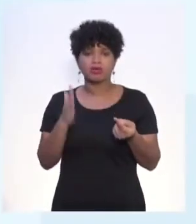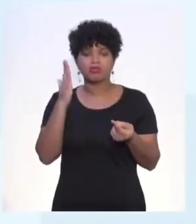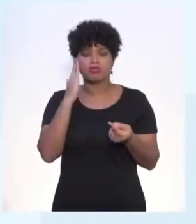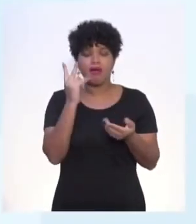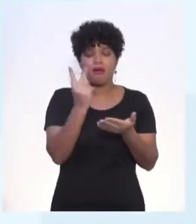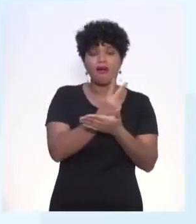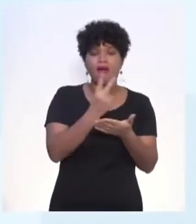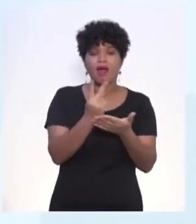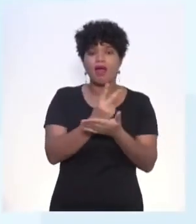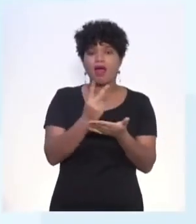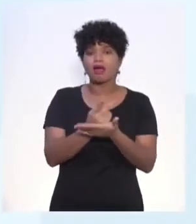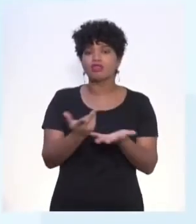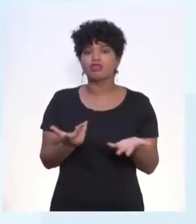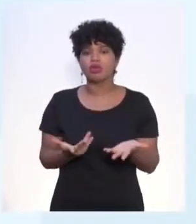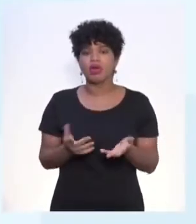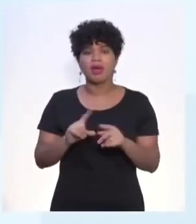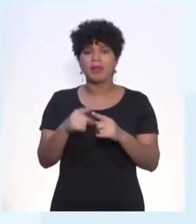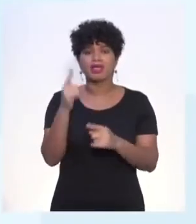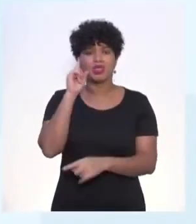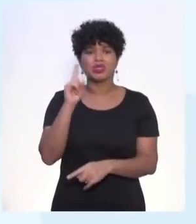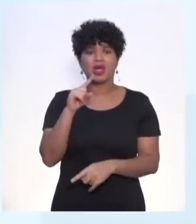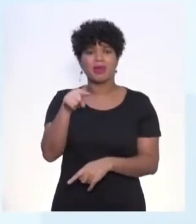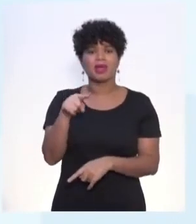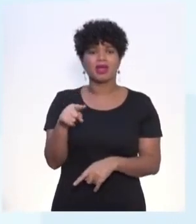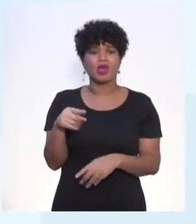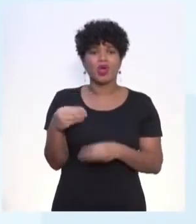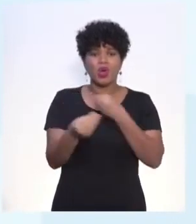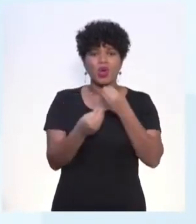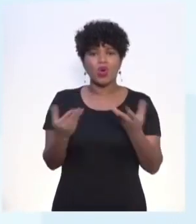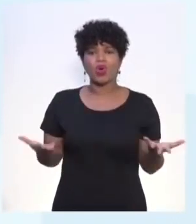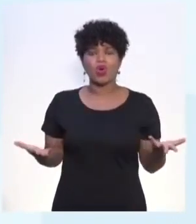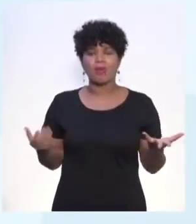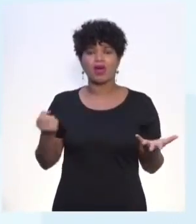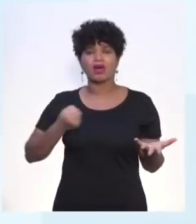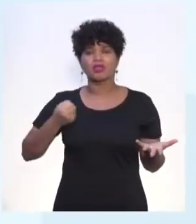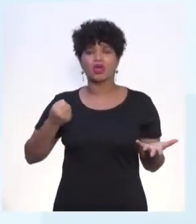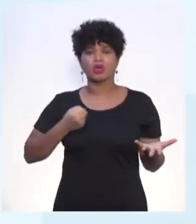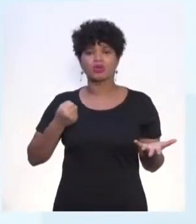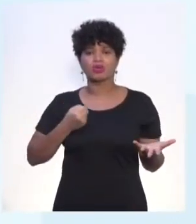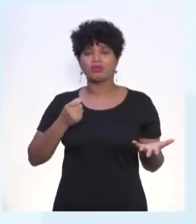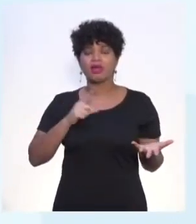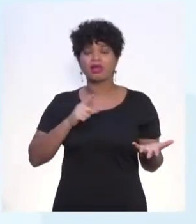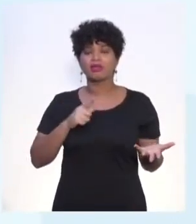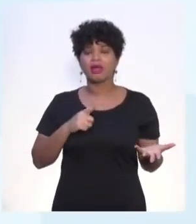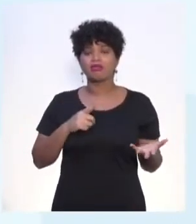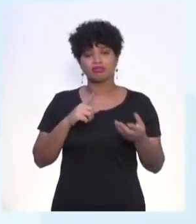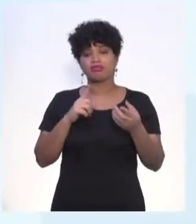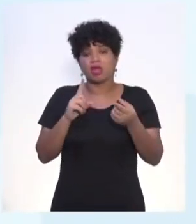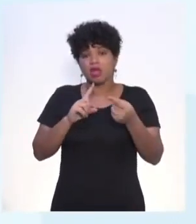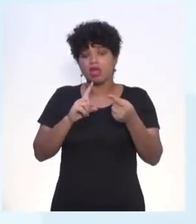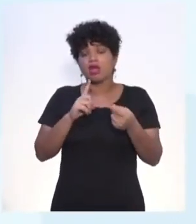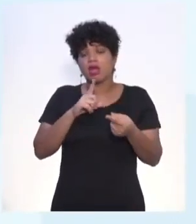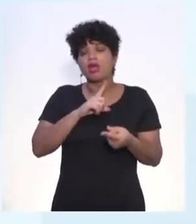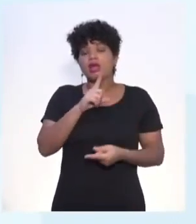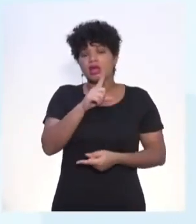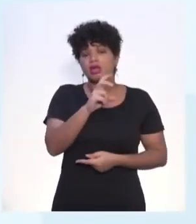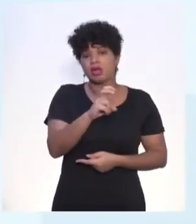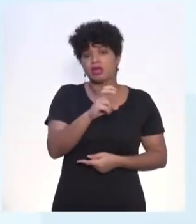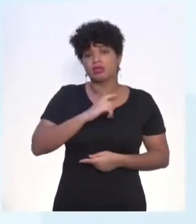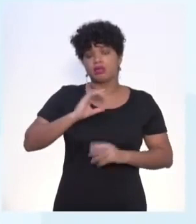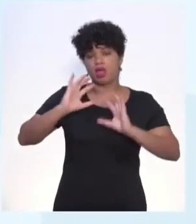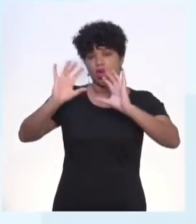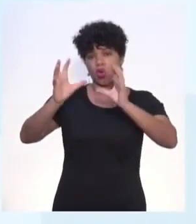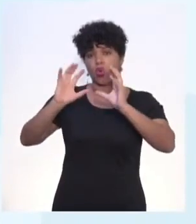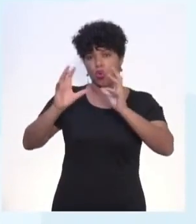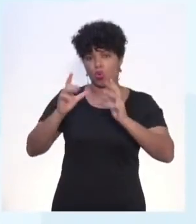Aí é legal que assim, não aparece quanto ele errou aqui, né? Os números que aparecem são o 15, o número total de arremessos, e o